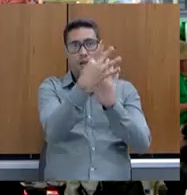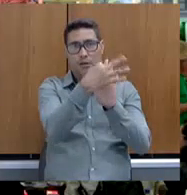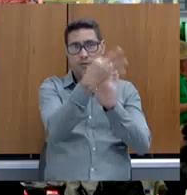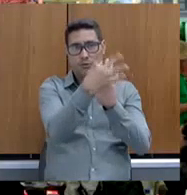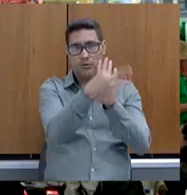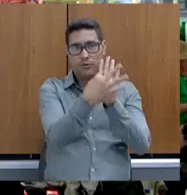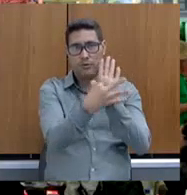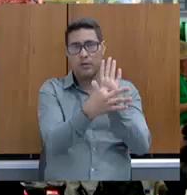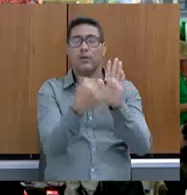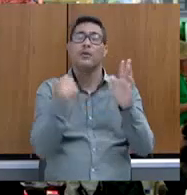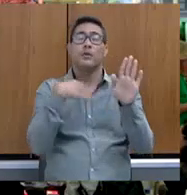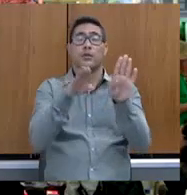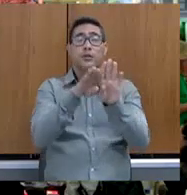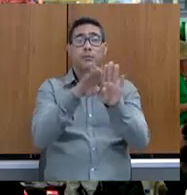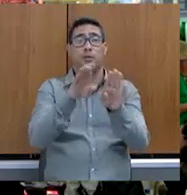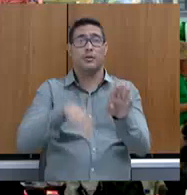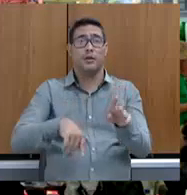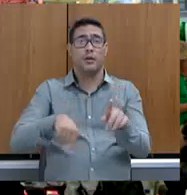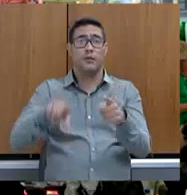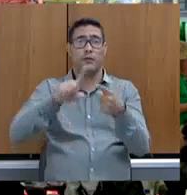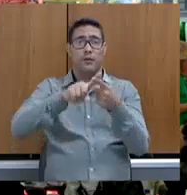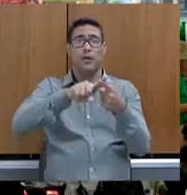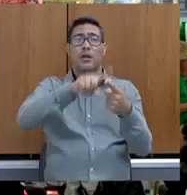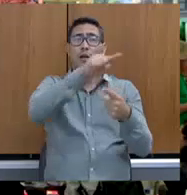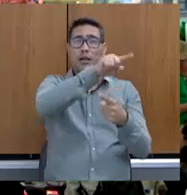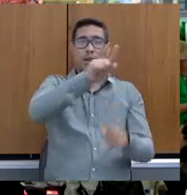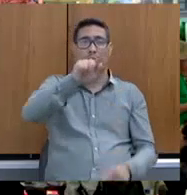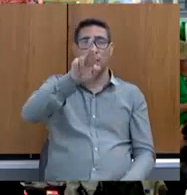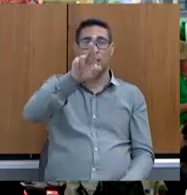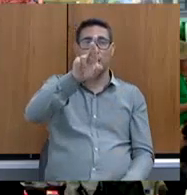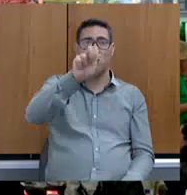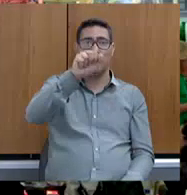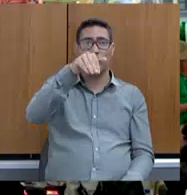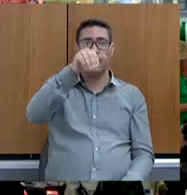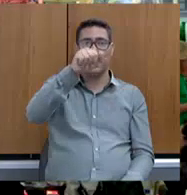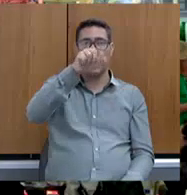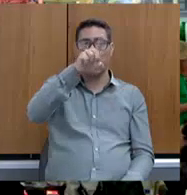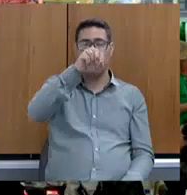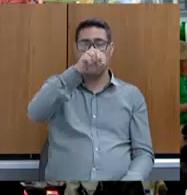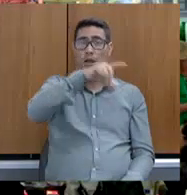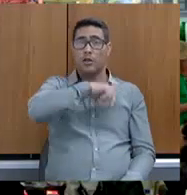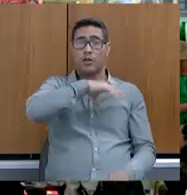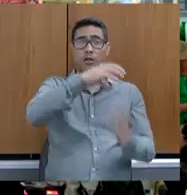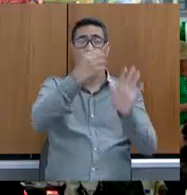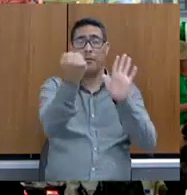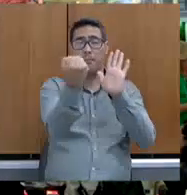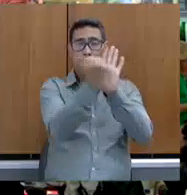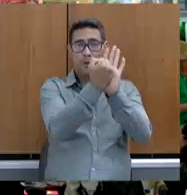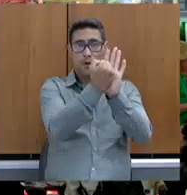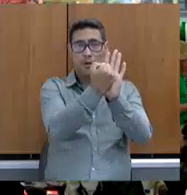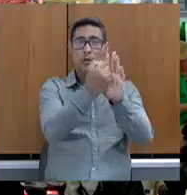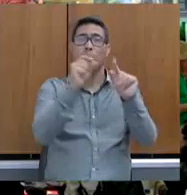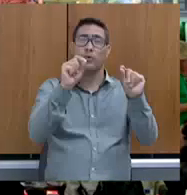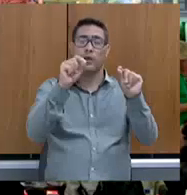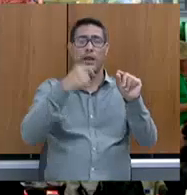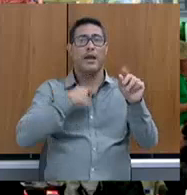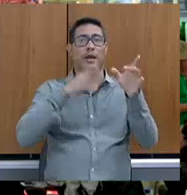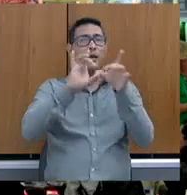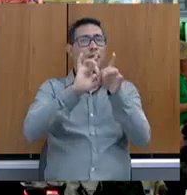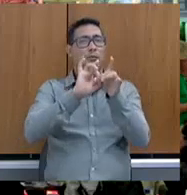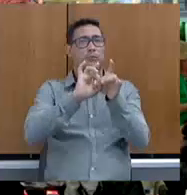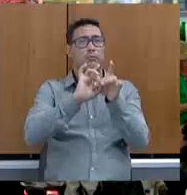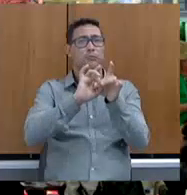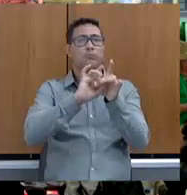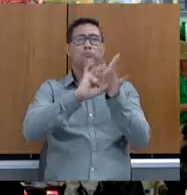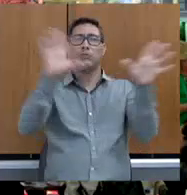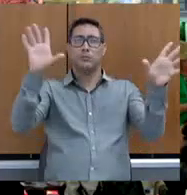estivemos agora na festores em Gramado o nosso slogan é a liberdade mora em Minas Vem para Minas